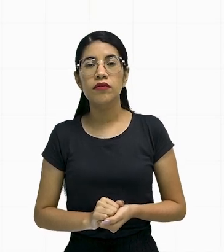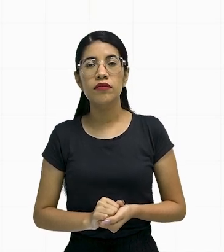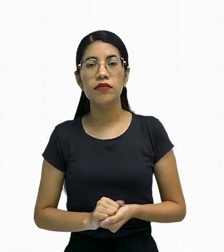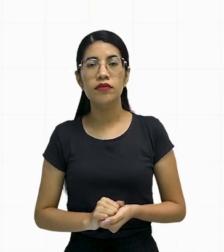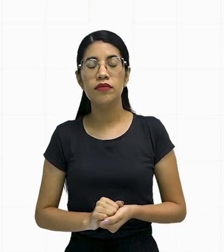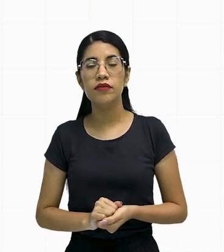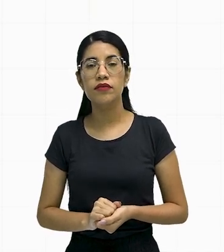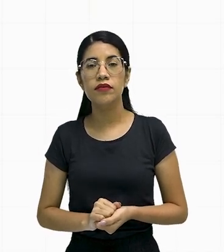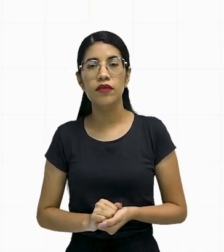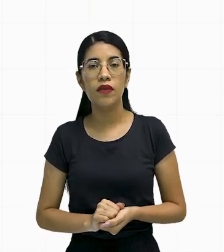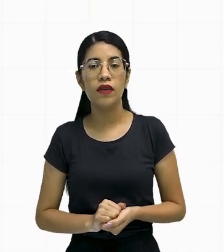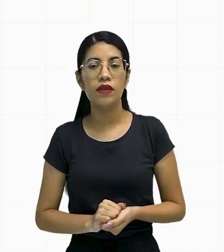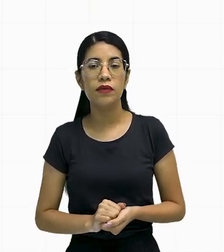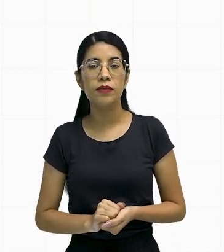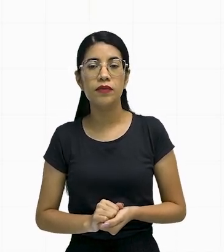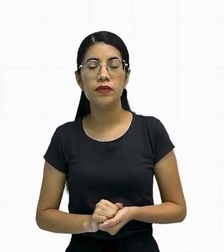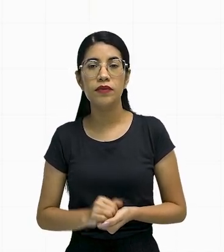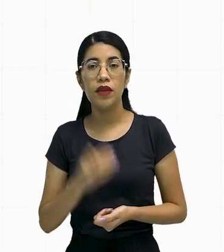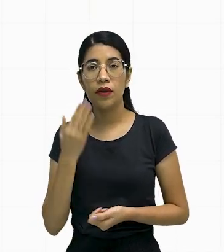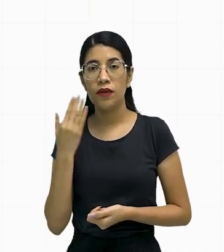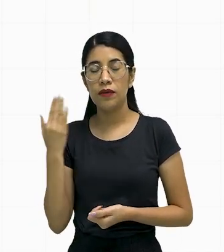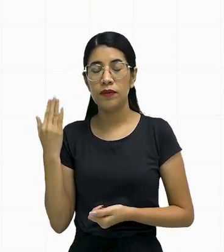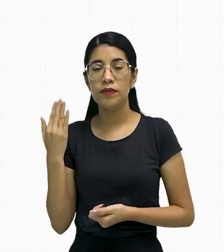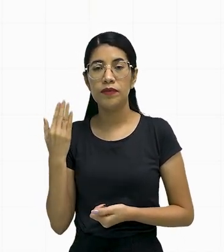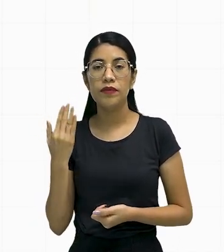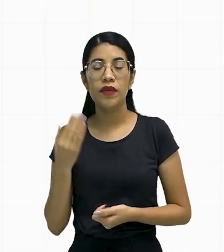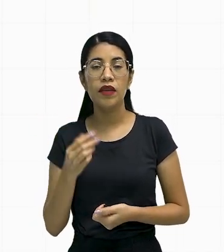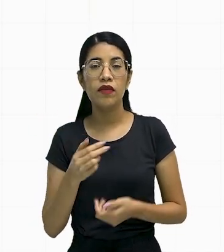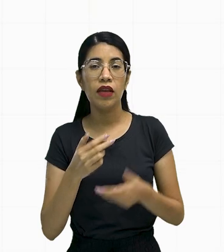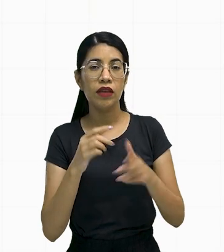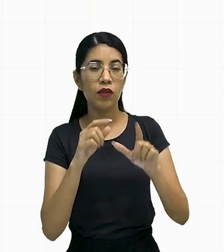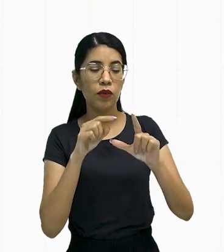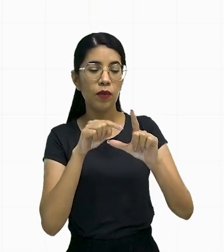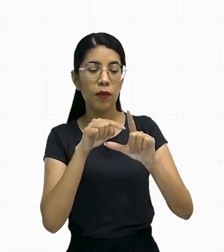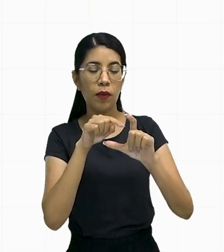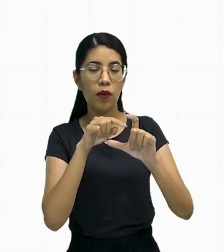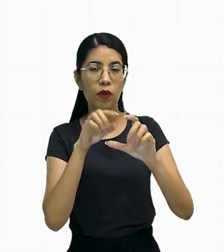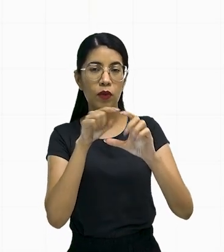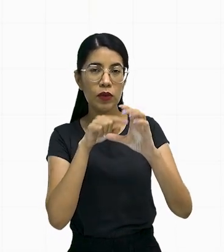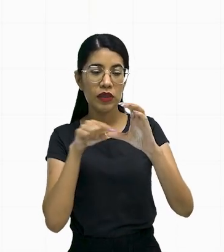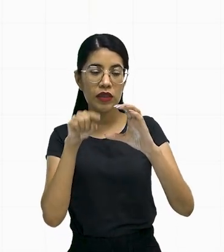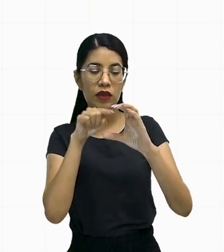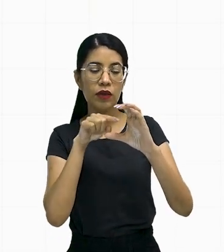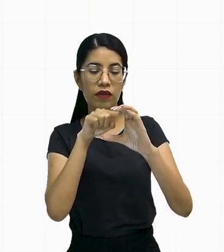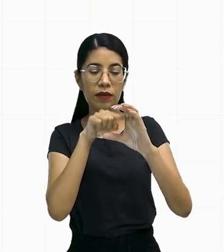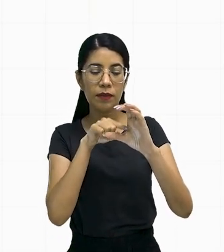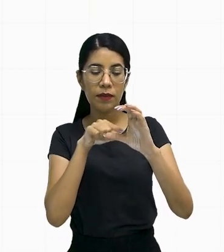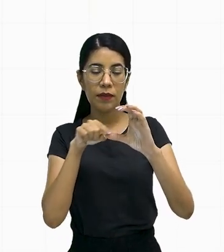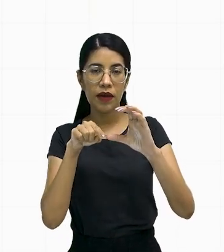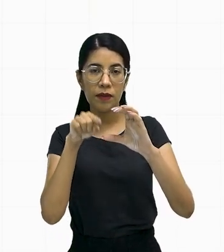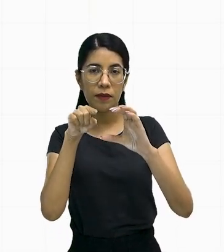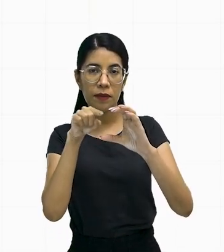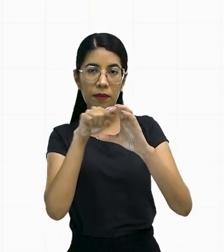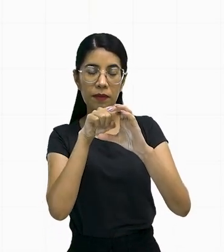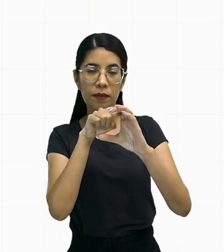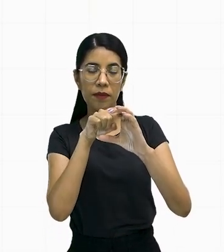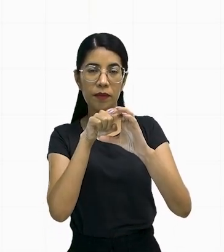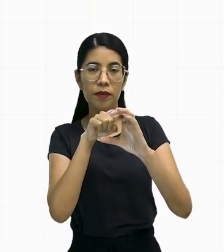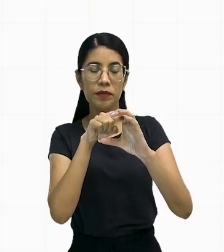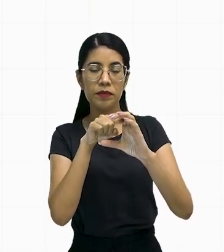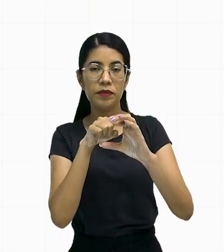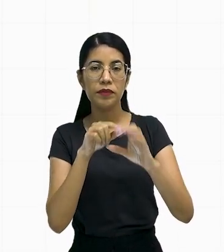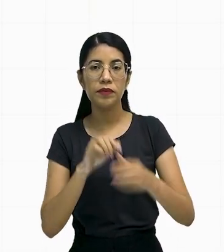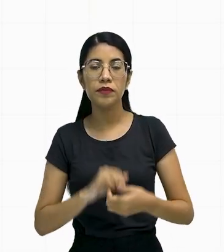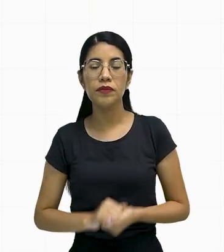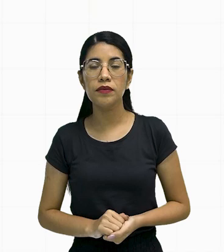quando os 4 vértices dele, tá? Ele tem que tocar o círculo, beleza? Então nós temos